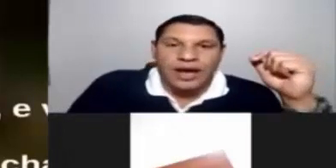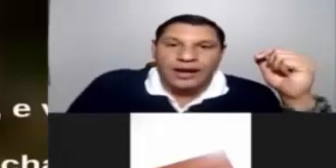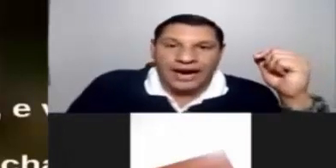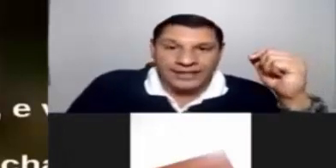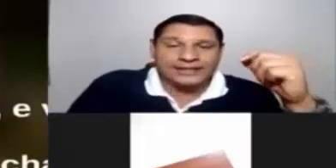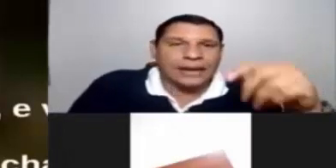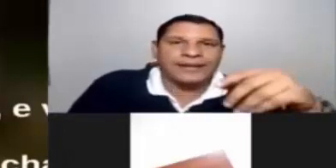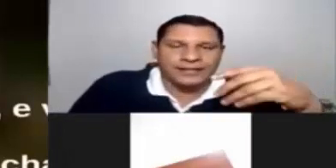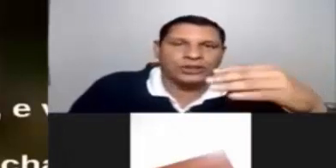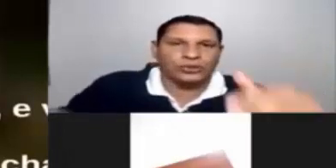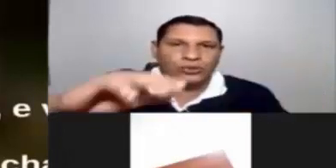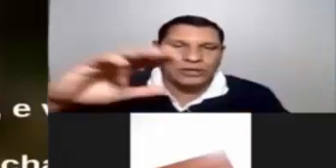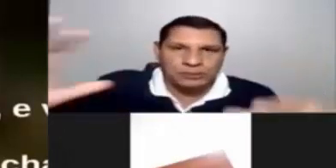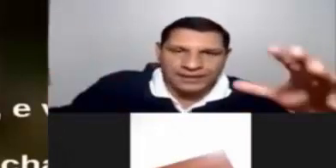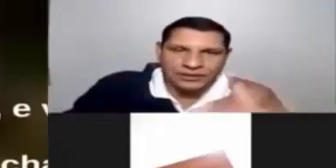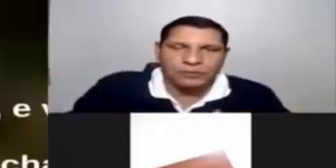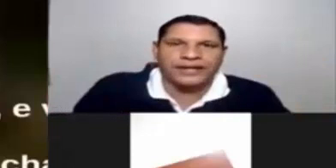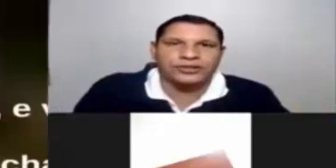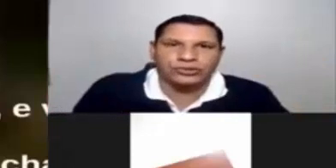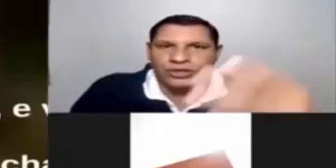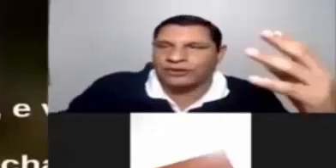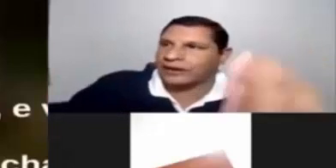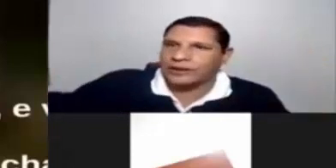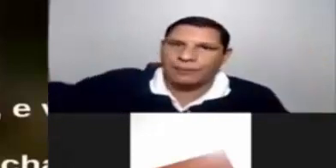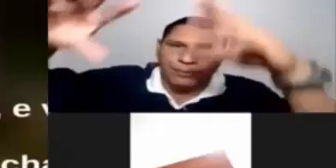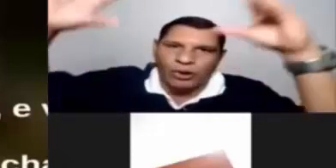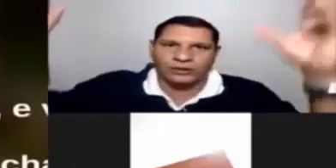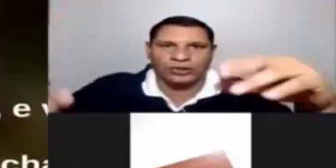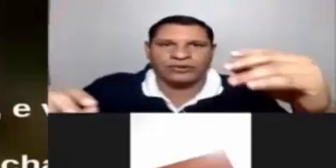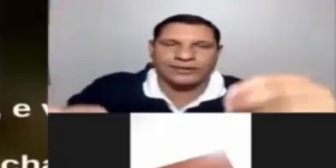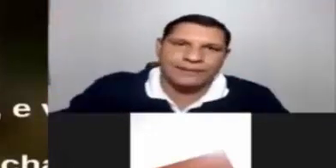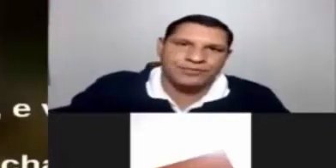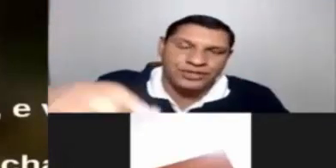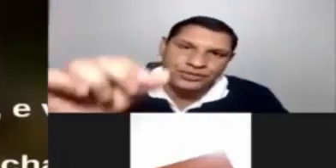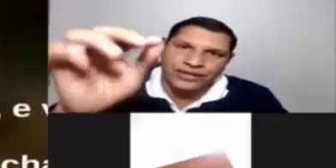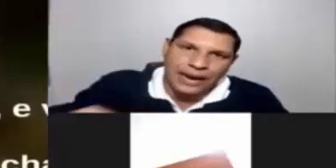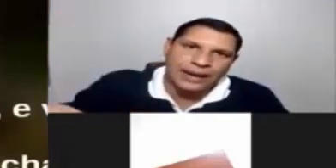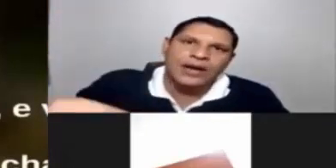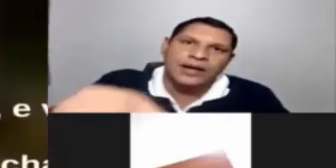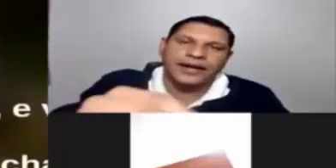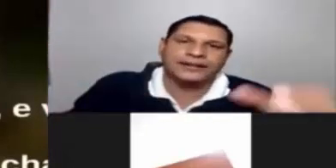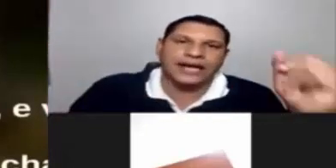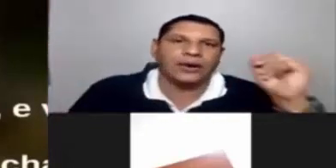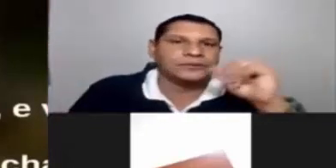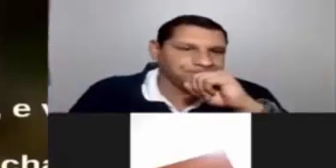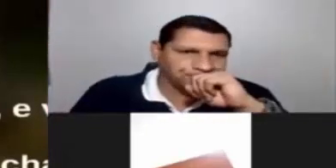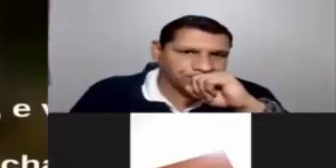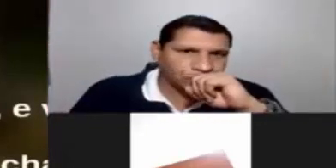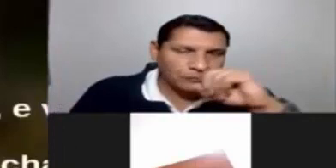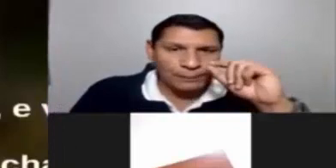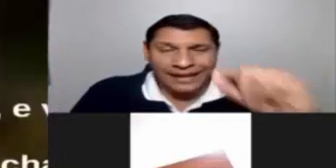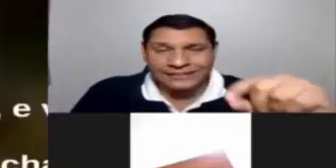agulha? A gente sabe que existe toda uma explicação para isso. Uns falam que é uma porta, outros falam que é desfiar, né? E tal.